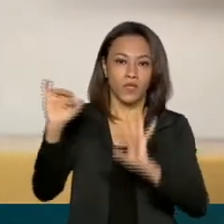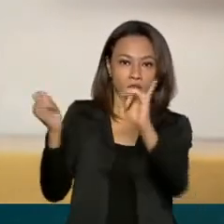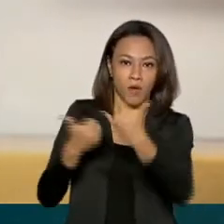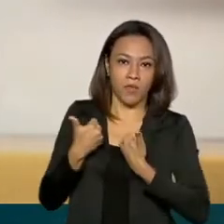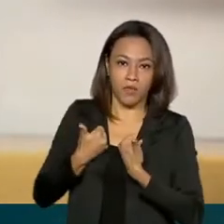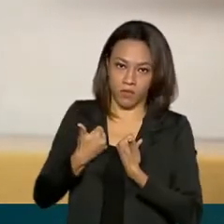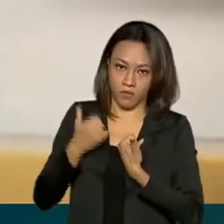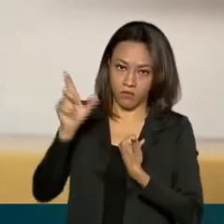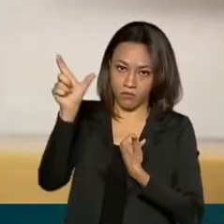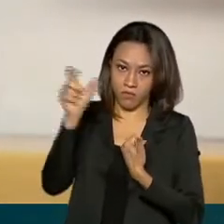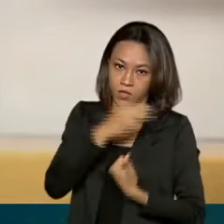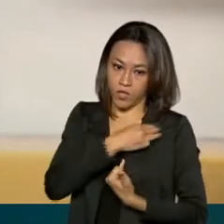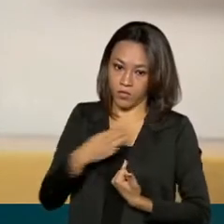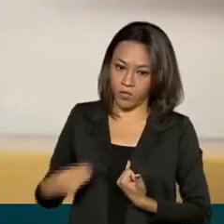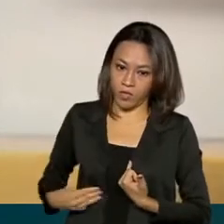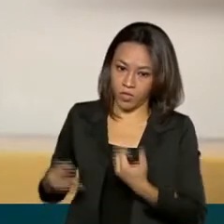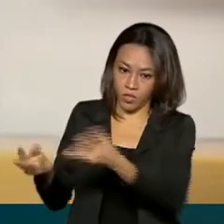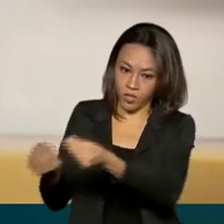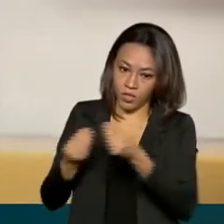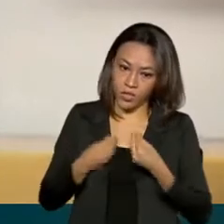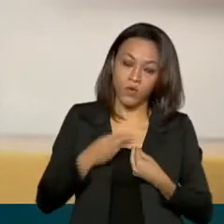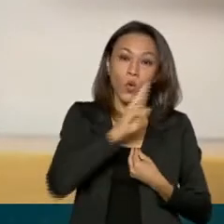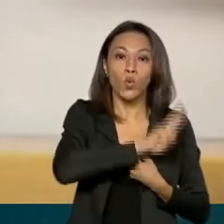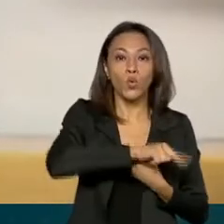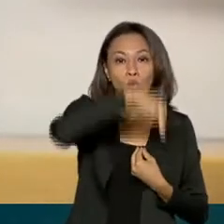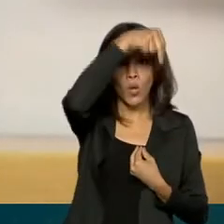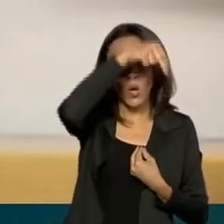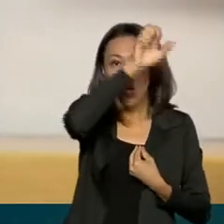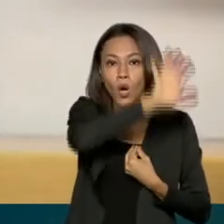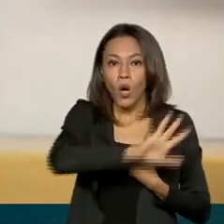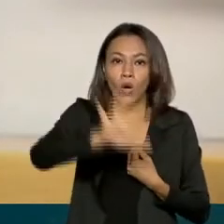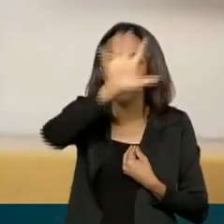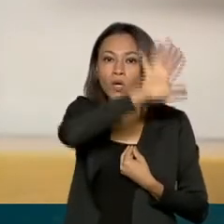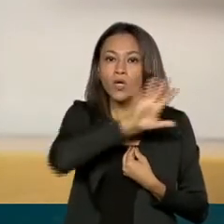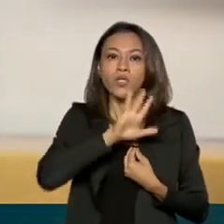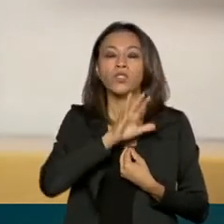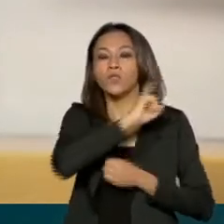a estimativa do Norte Conectado de 1,5 bilhão